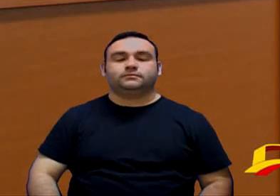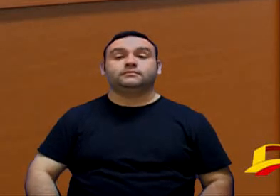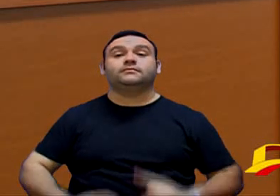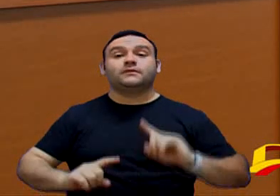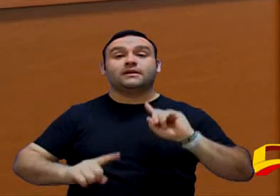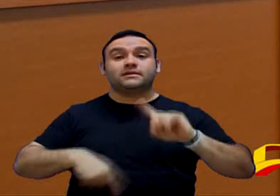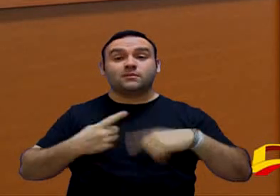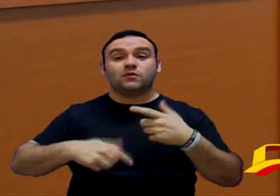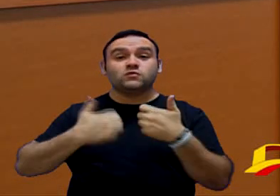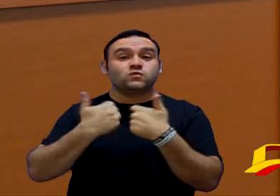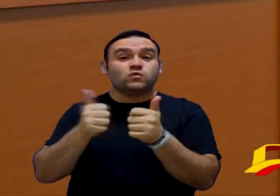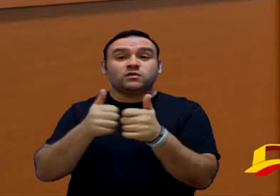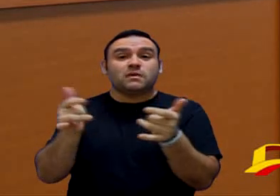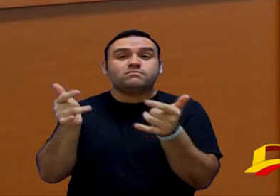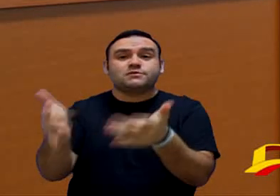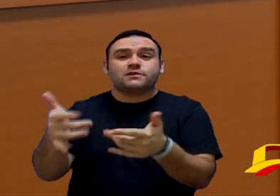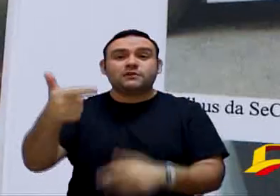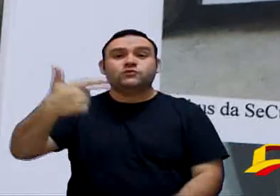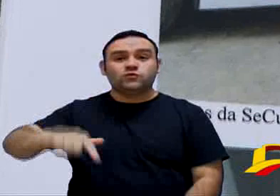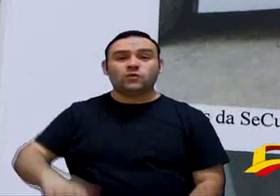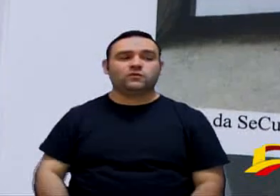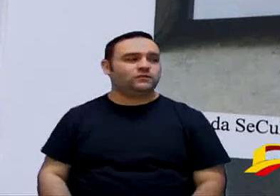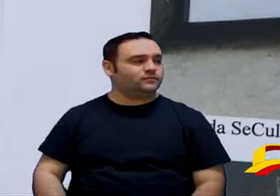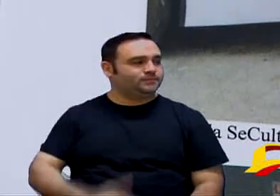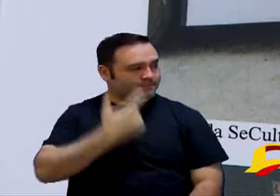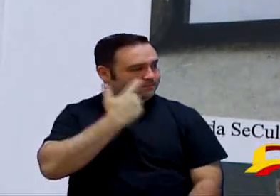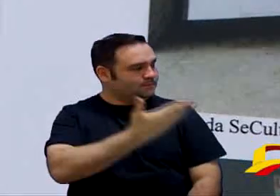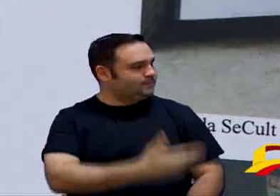e depois o ônibus abandonado novamente